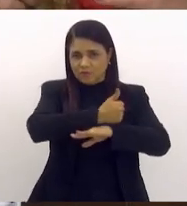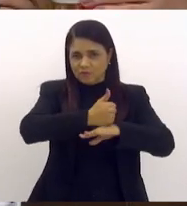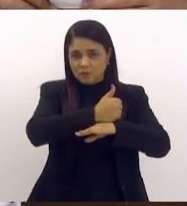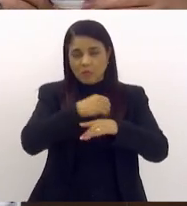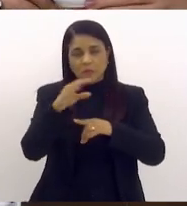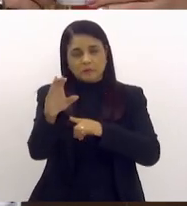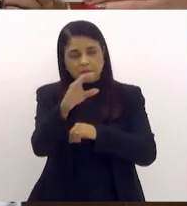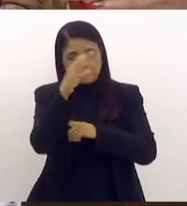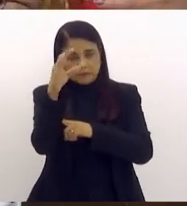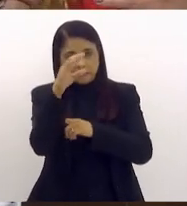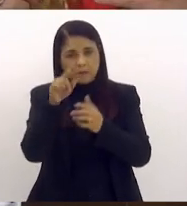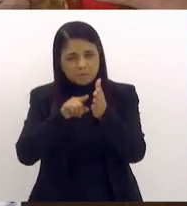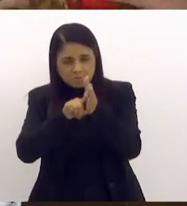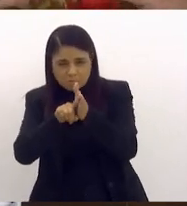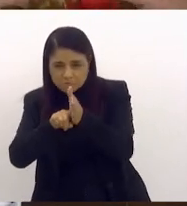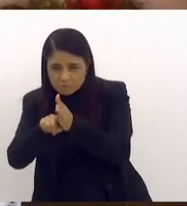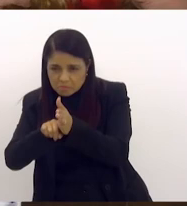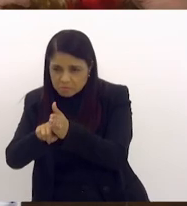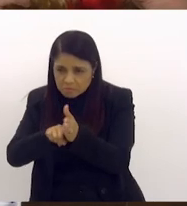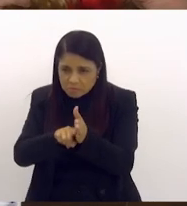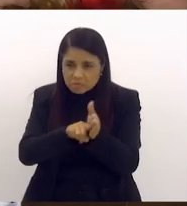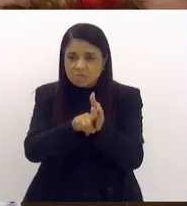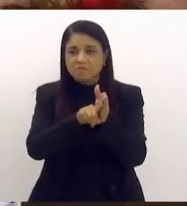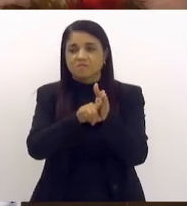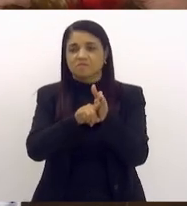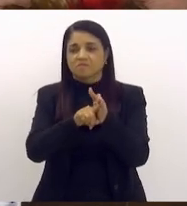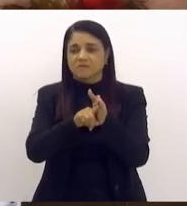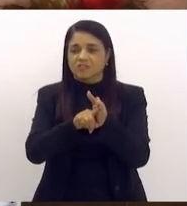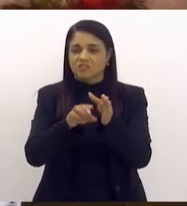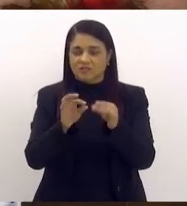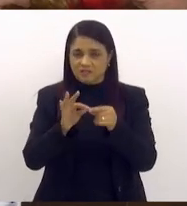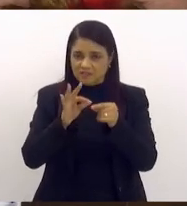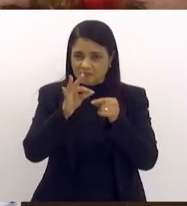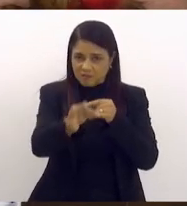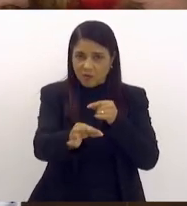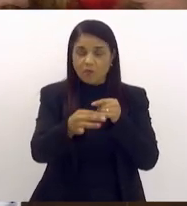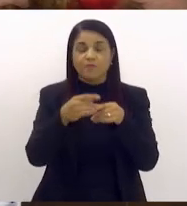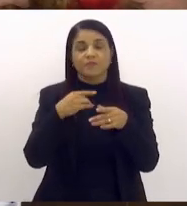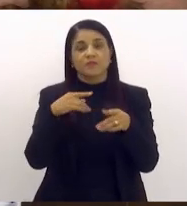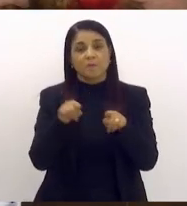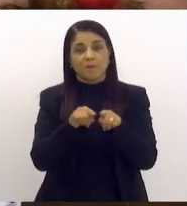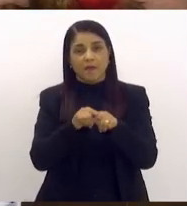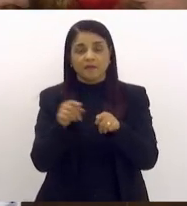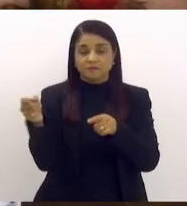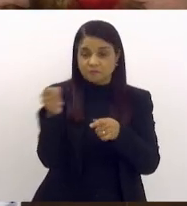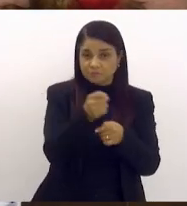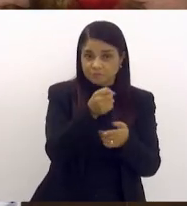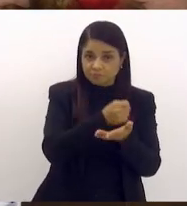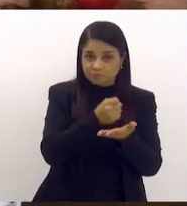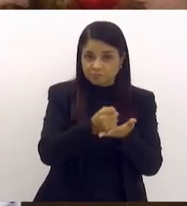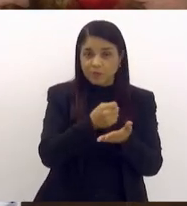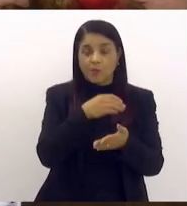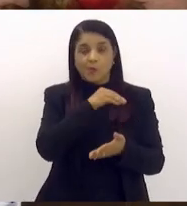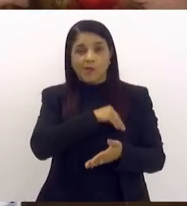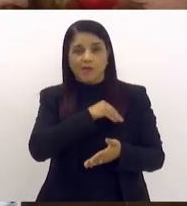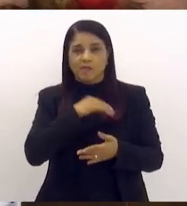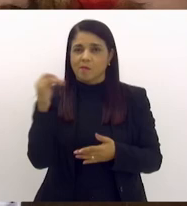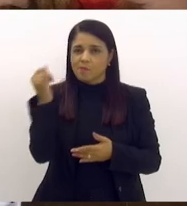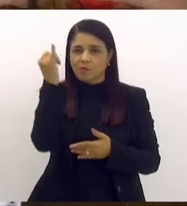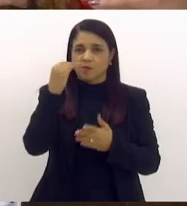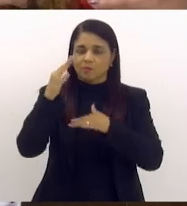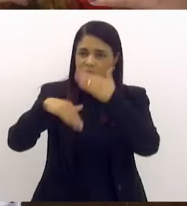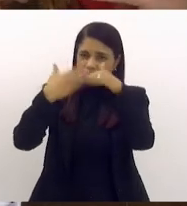pesquisa e na extensão para casar com esse investimento na geração de emprego em renda tão importante pro nosso desenvolvimento